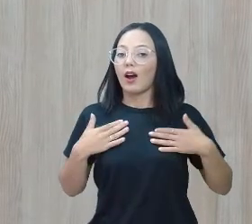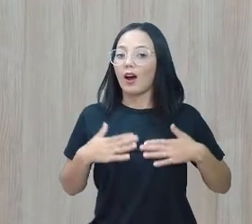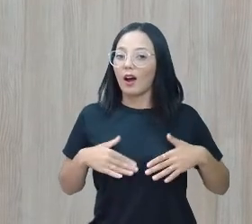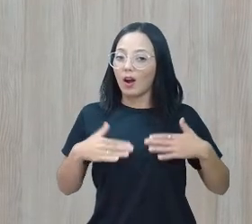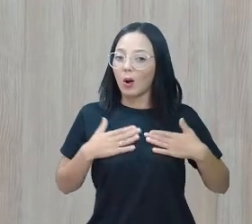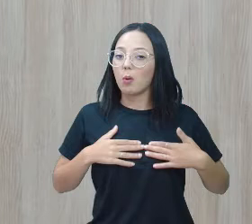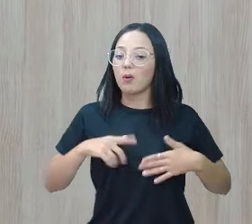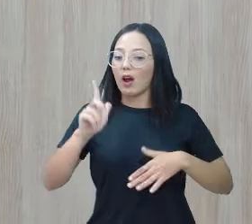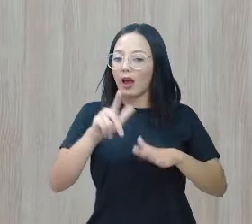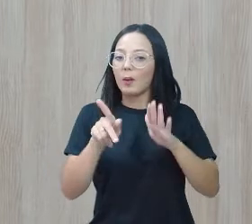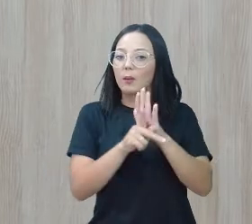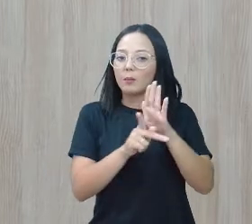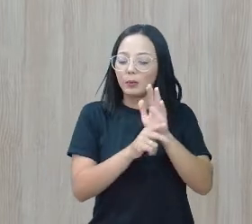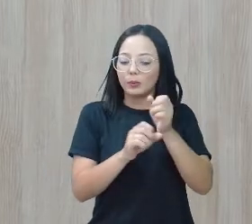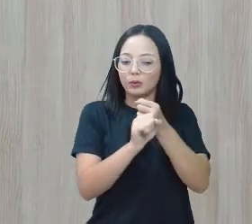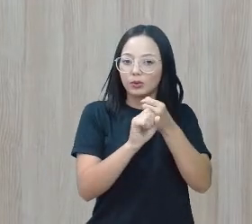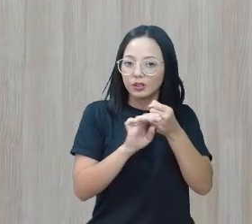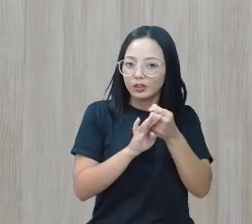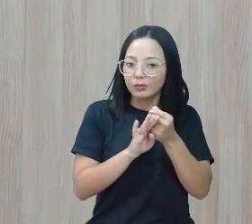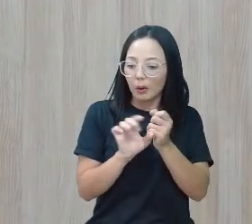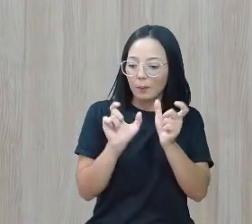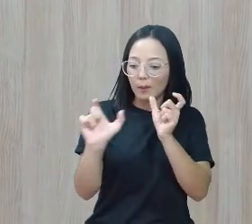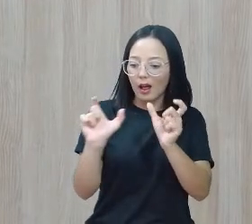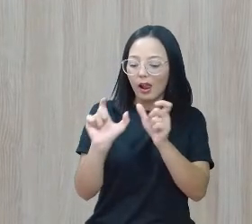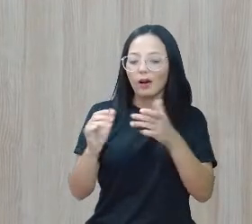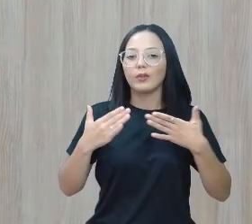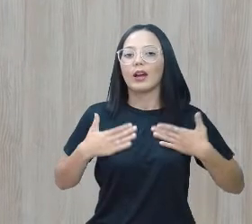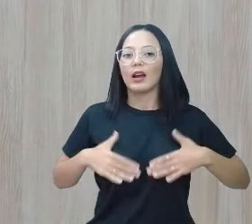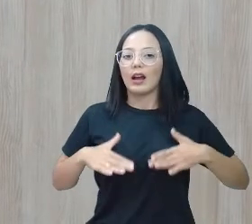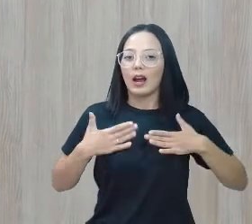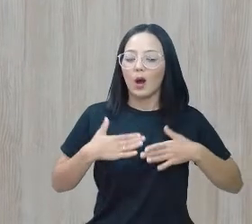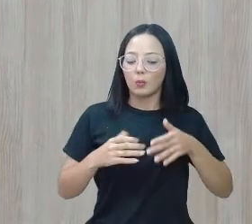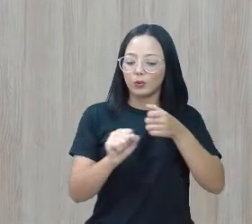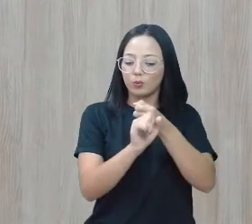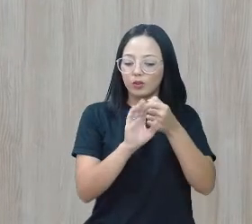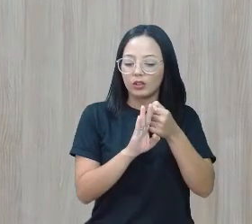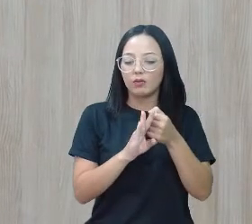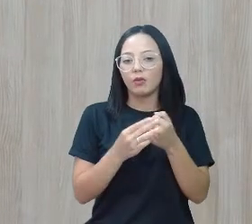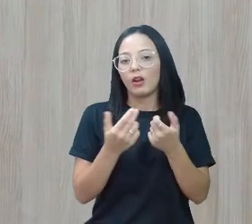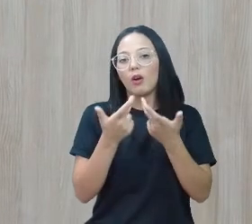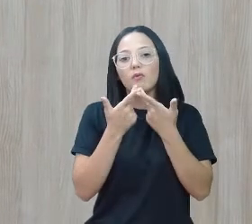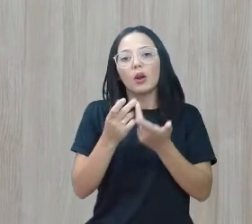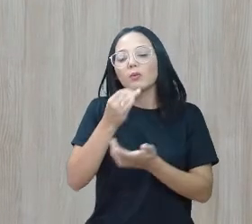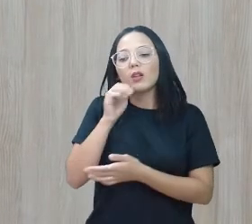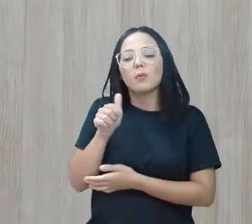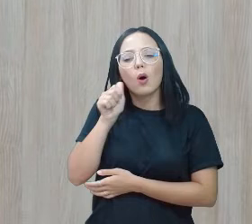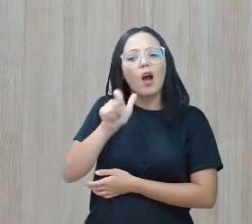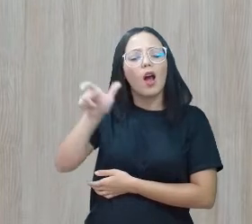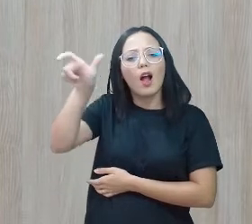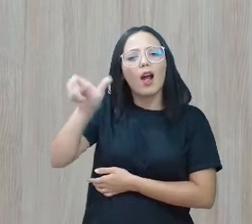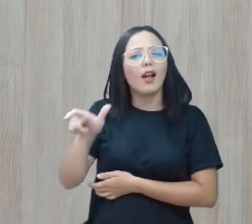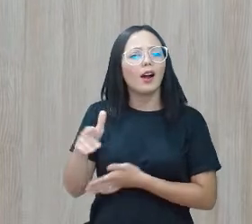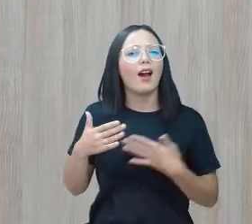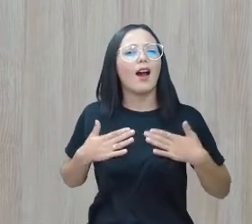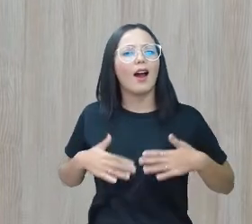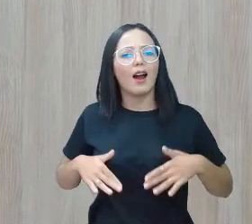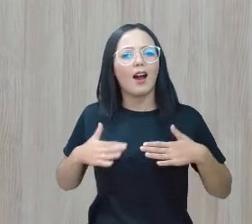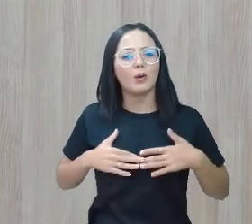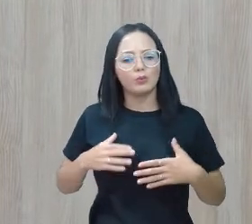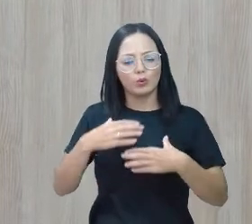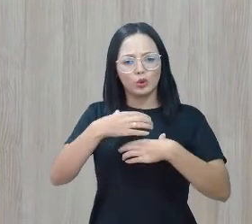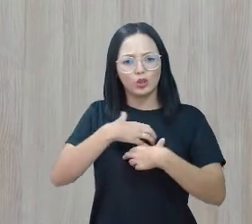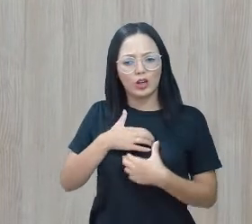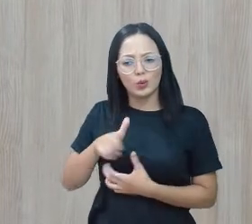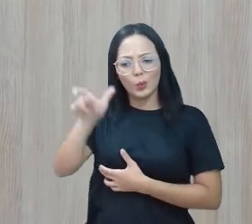é um substantivo, a palavra calma. E aí eu falo assim, ela agiu calmamente, o modo. E